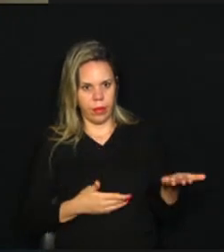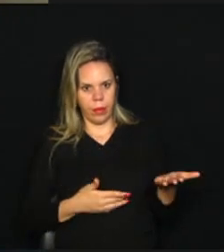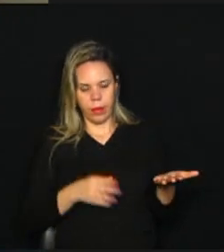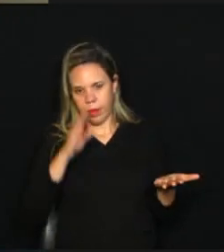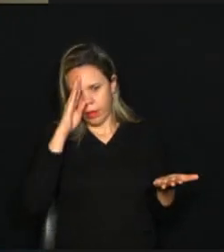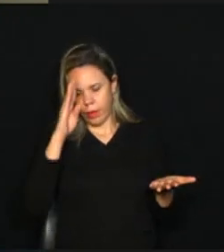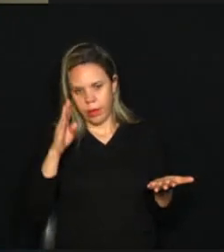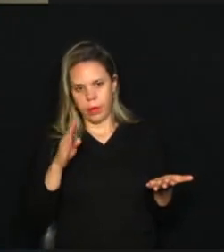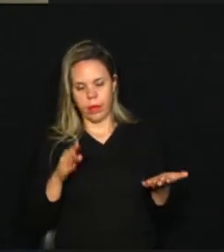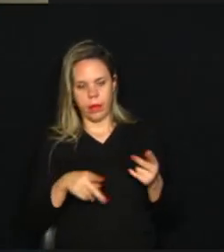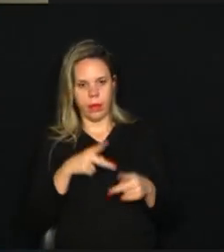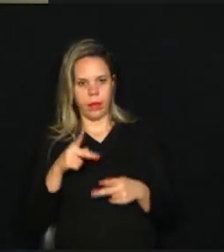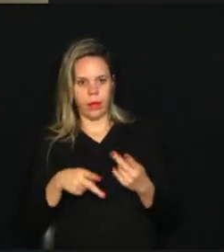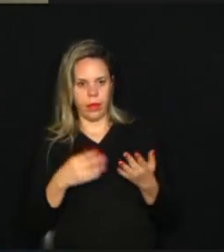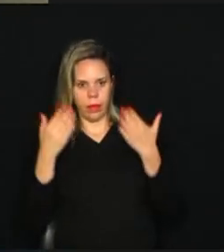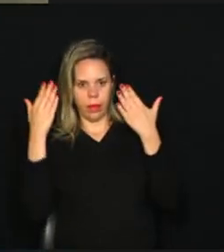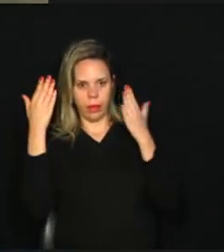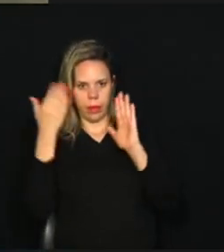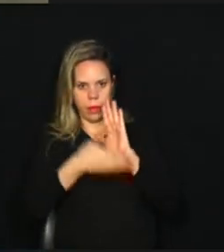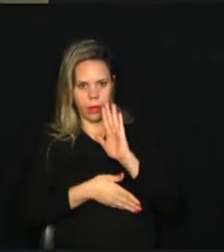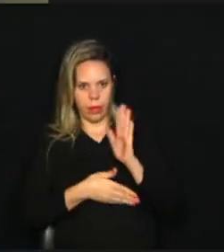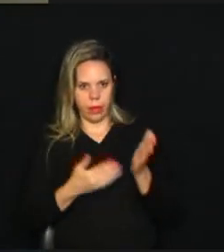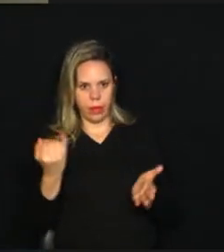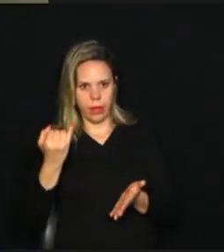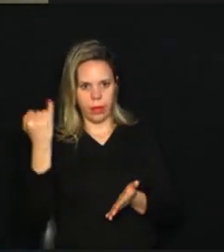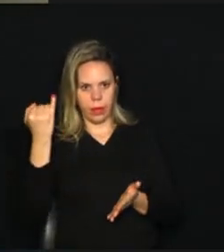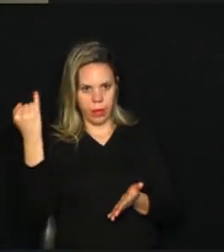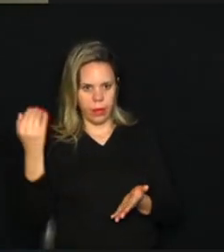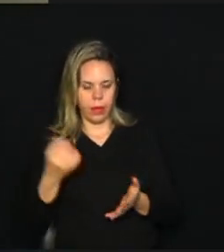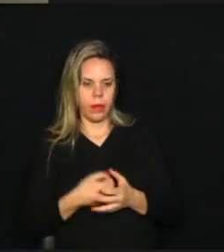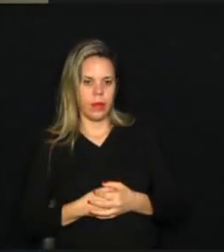os oligossintomáticos revelados. Então, é importante